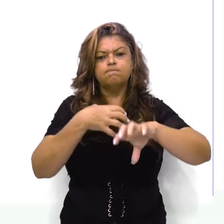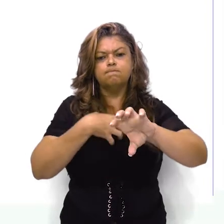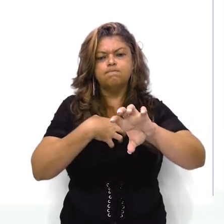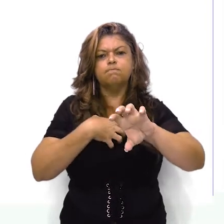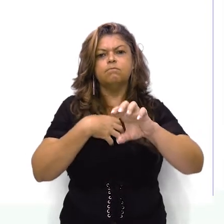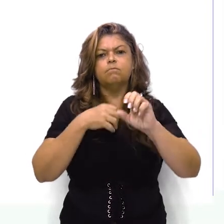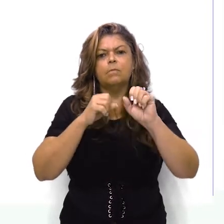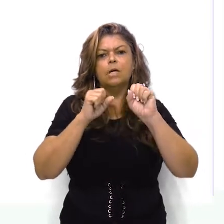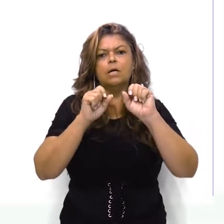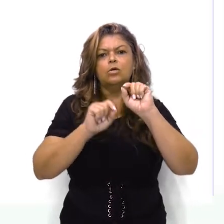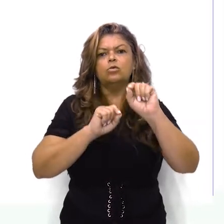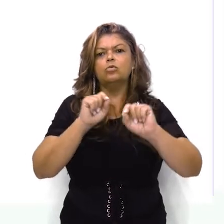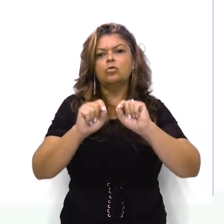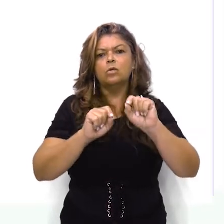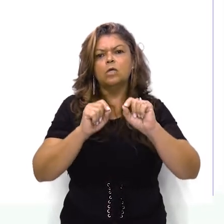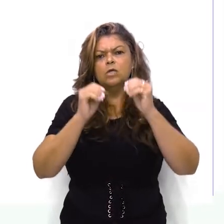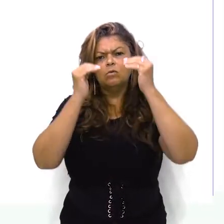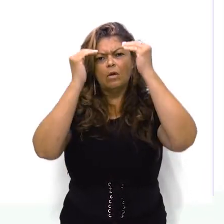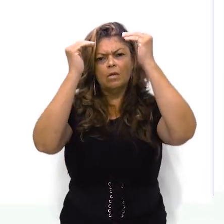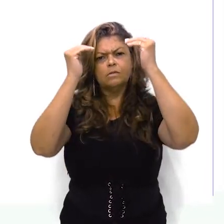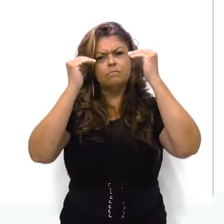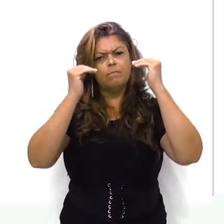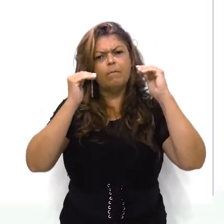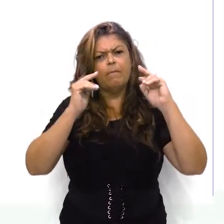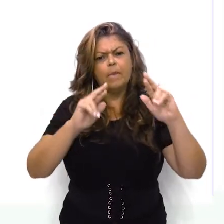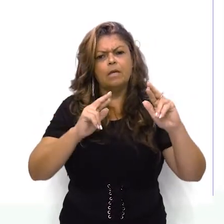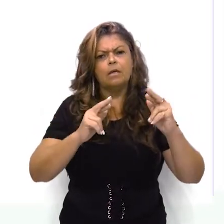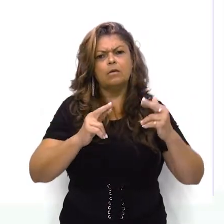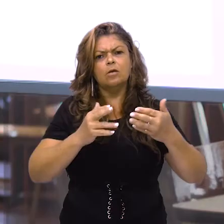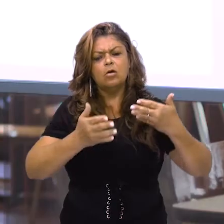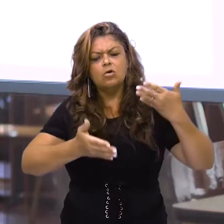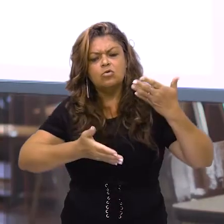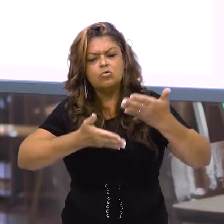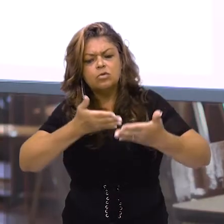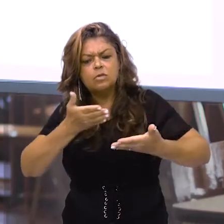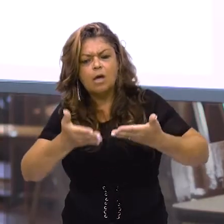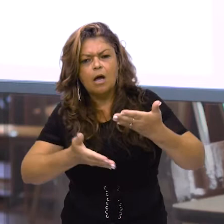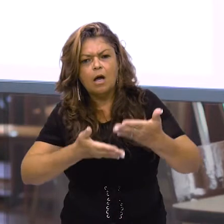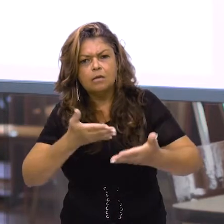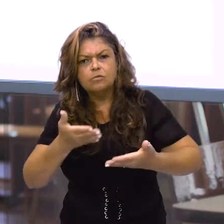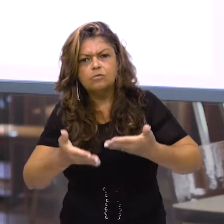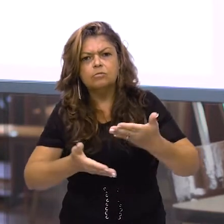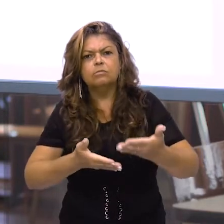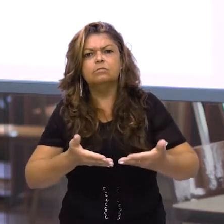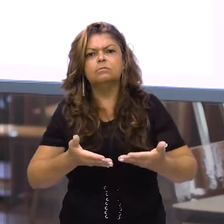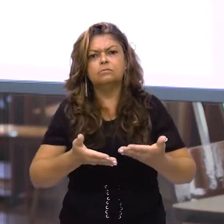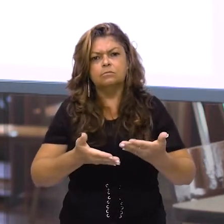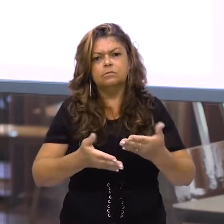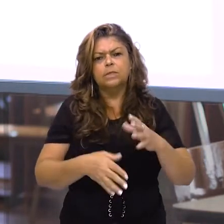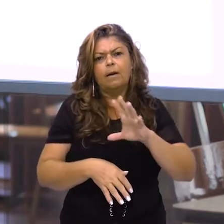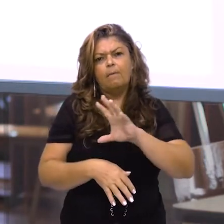se concretiza no profundo respeito e cuidado, além da